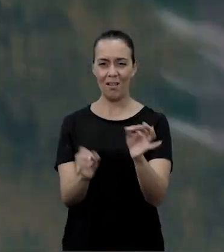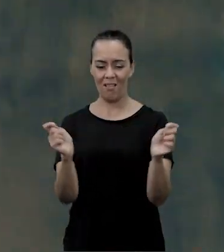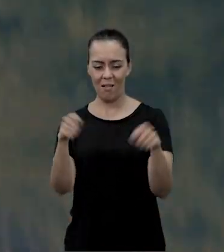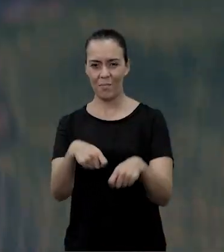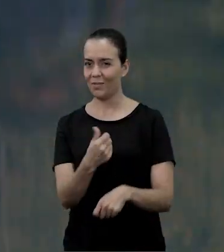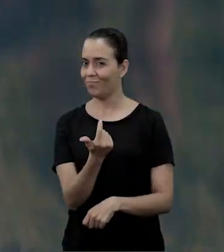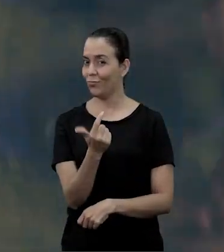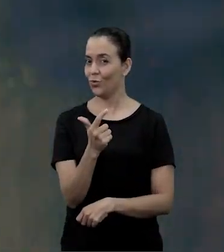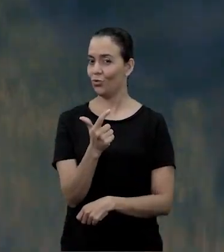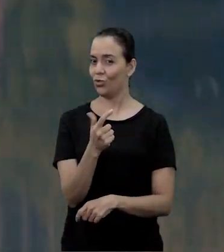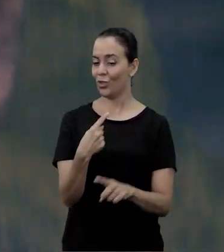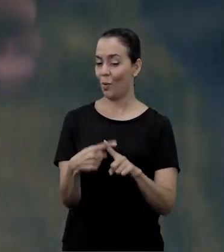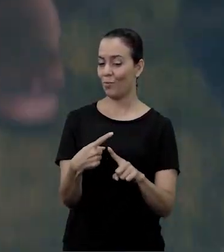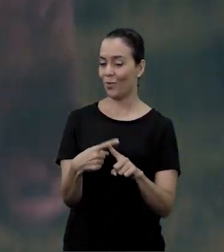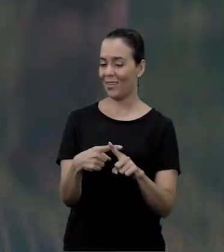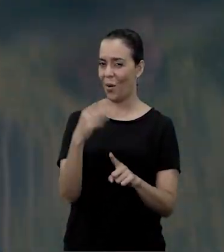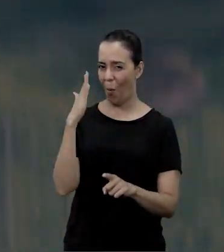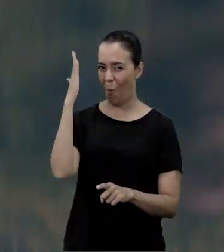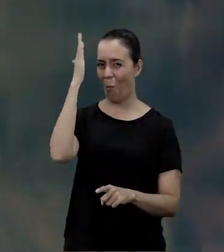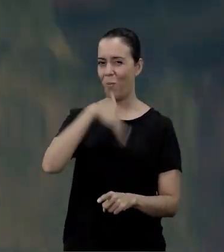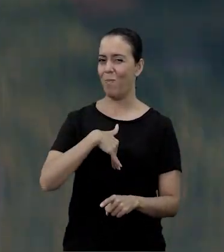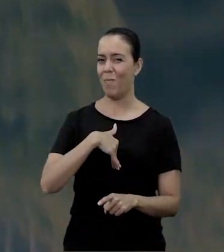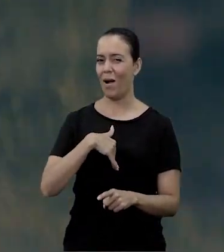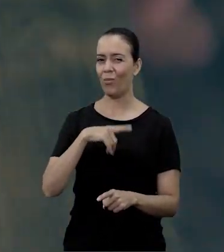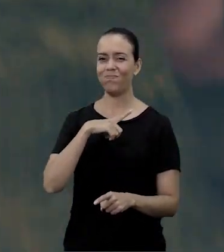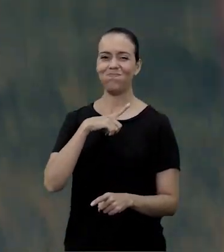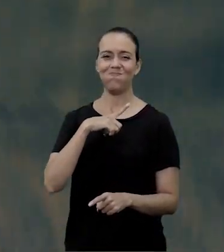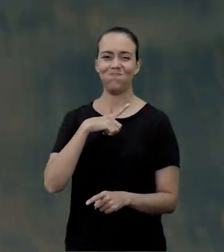a banalidade do mal, ela é a